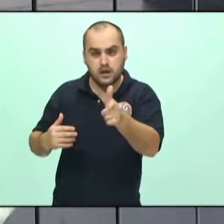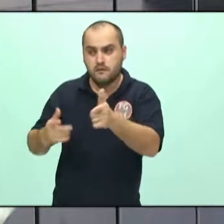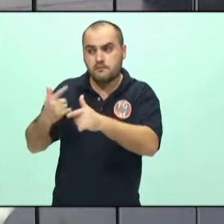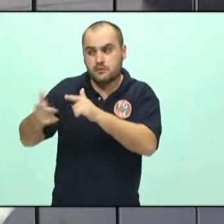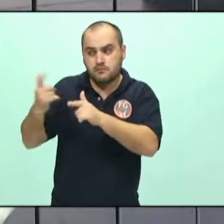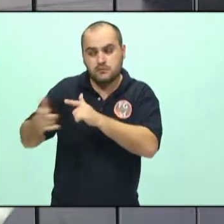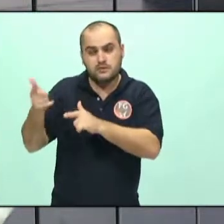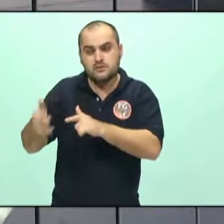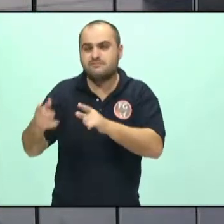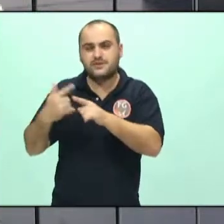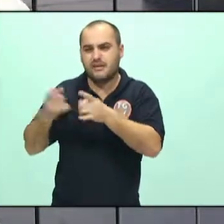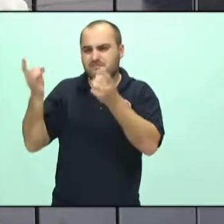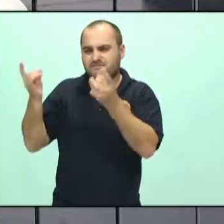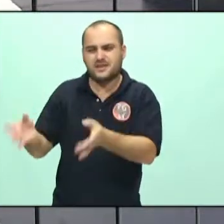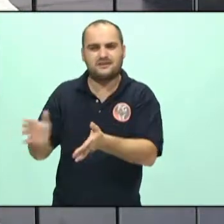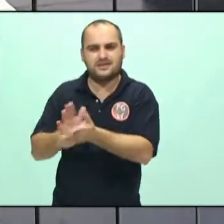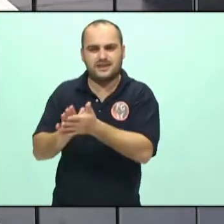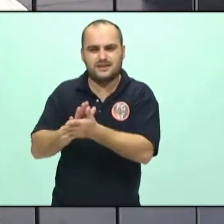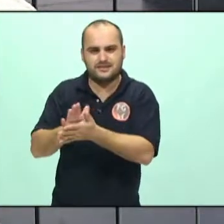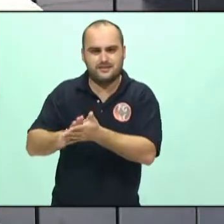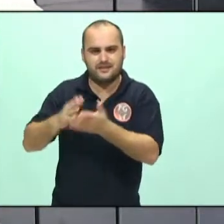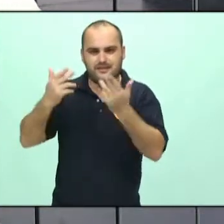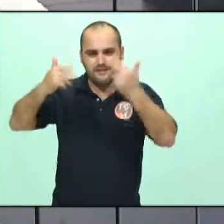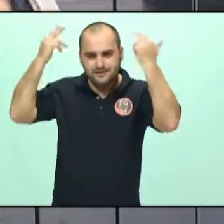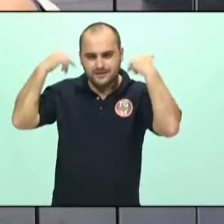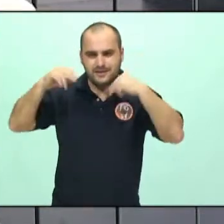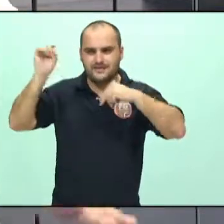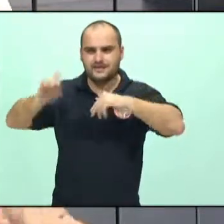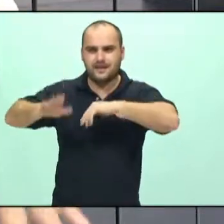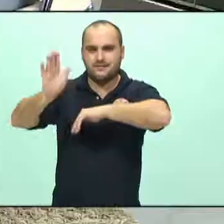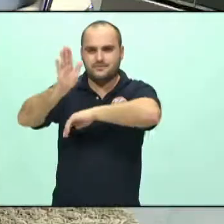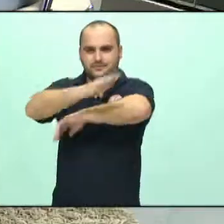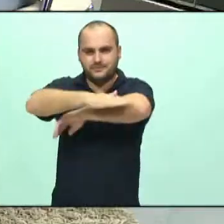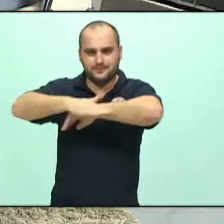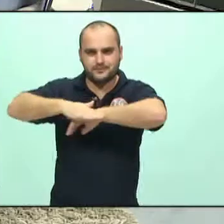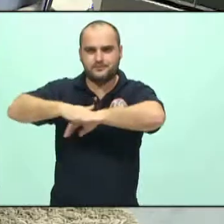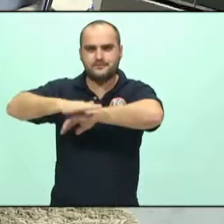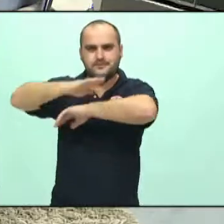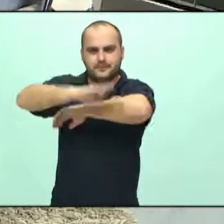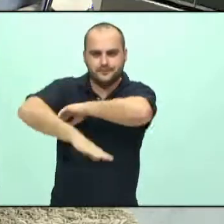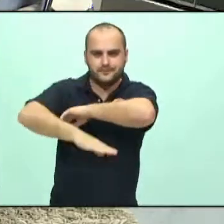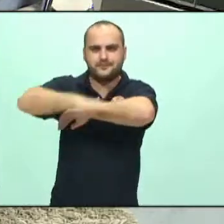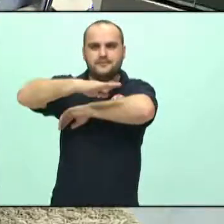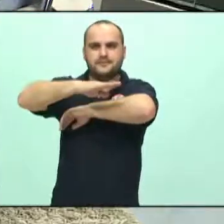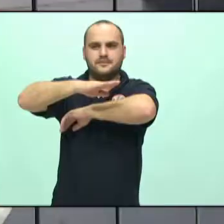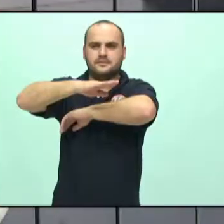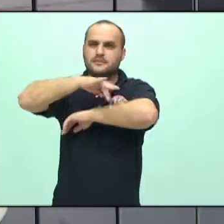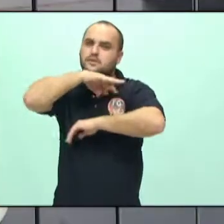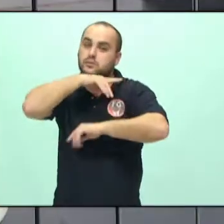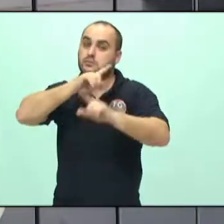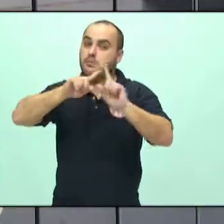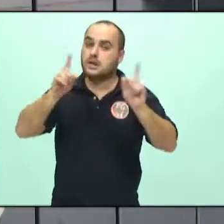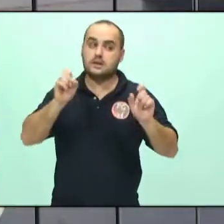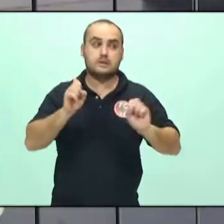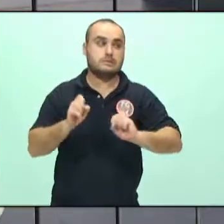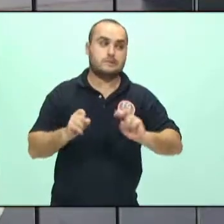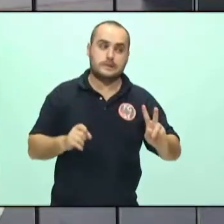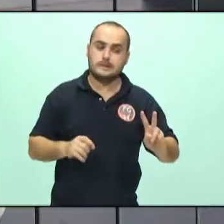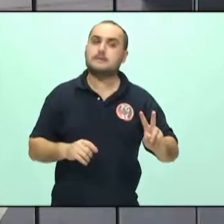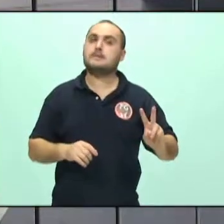problema porque não ficou abandonada. Cordeiros é mais os remendos mesmo, que alguns afundam, ficam ruim. Agora o São Vicente não, São Vicente